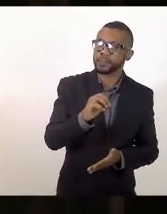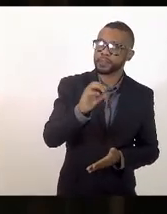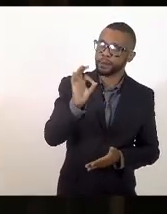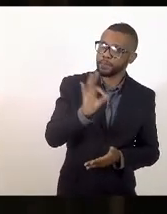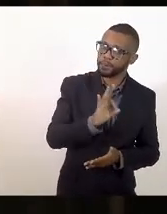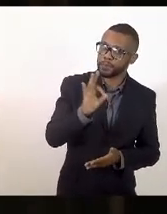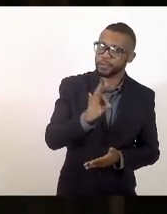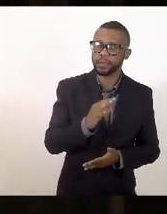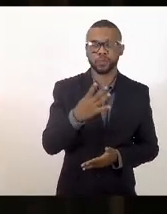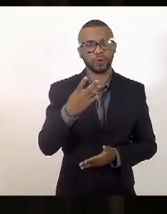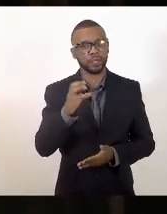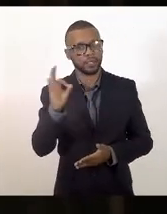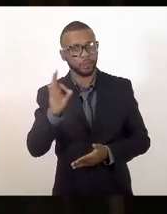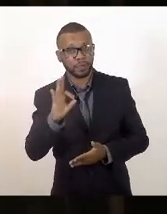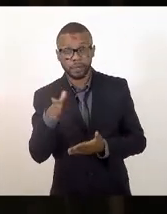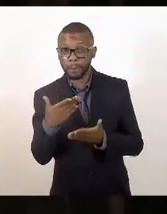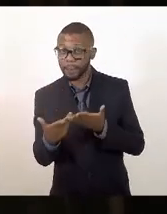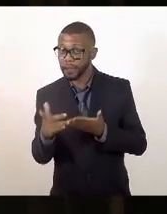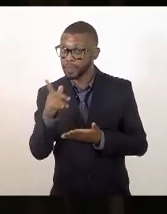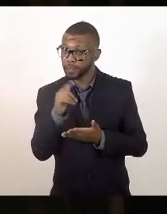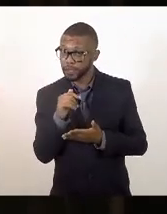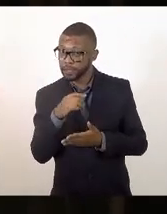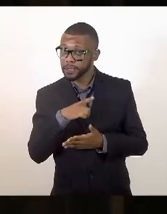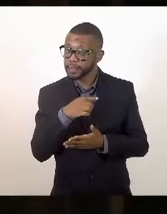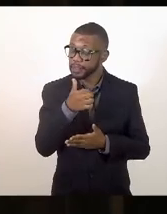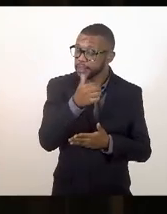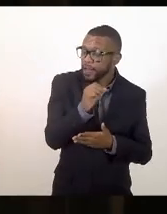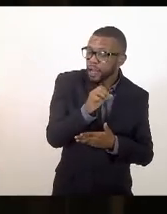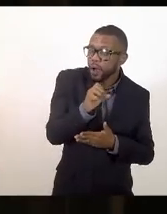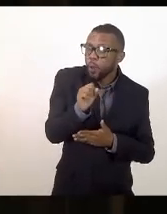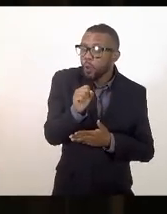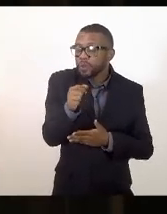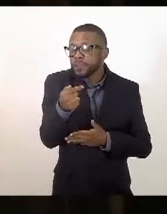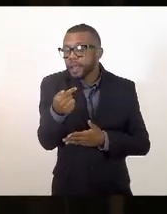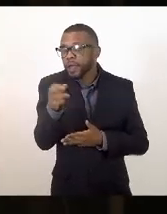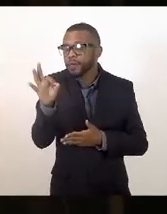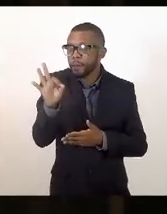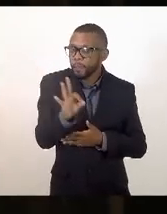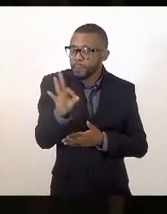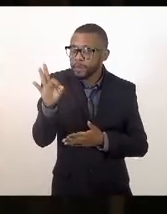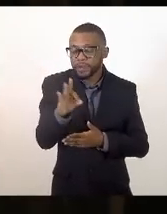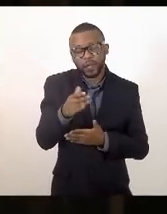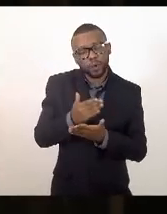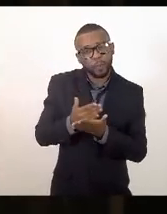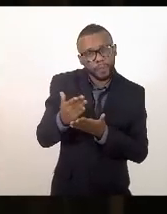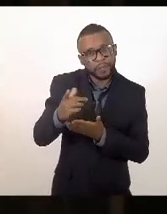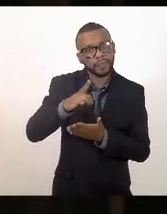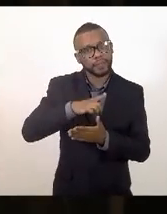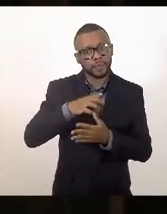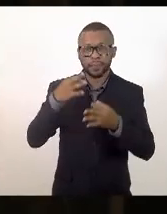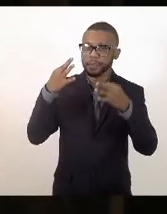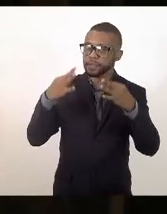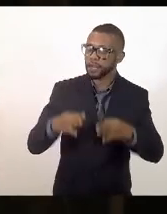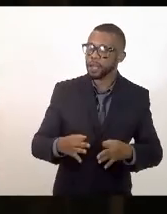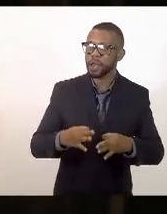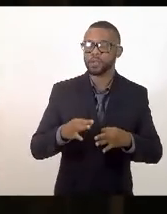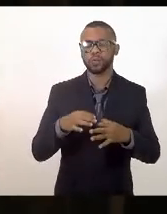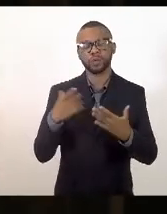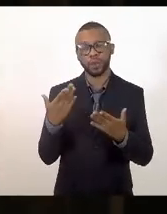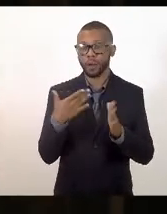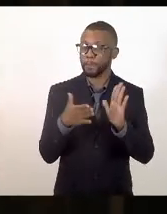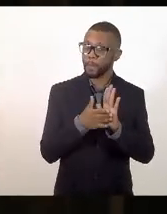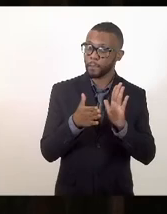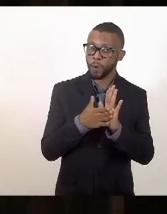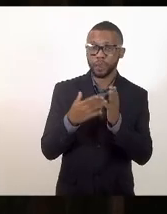de água e passar a ter 10%, 8%, 7%, ela começa a ter de fato o que ela se propõe,